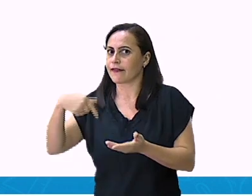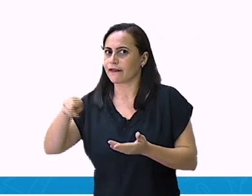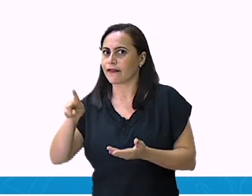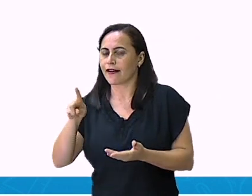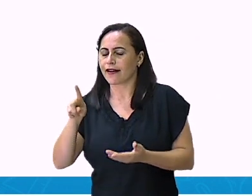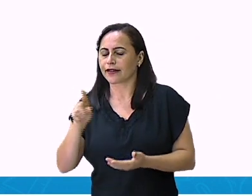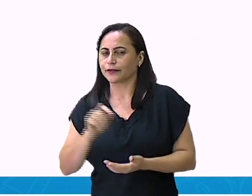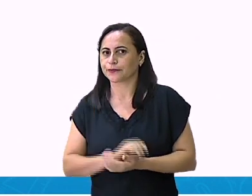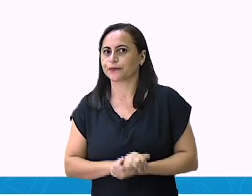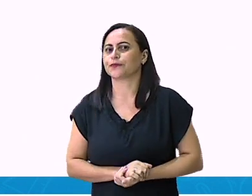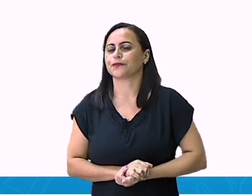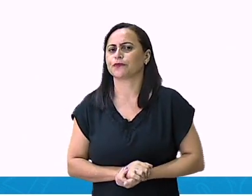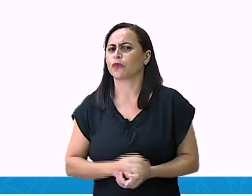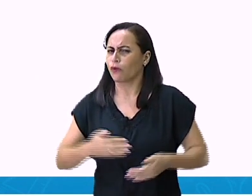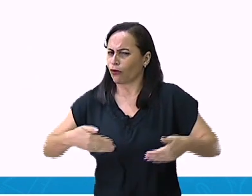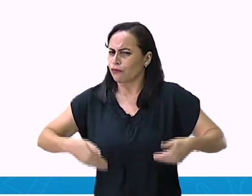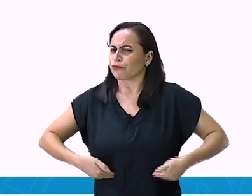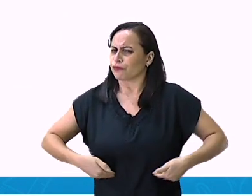muita fome.